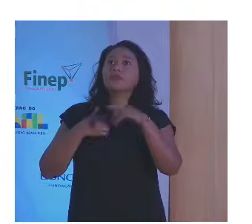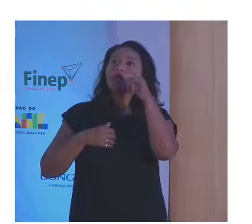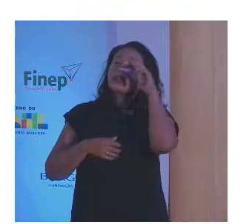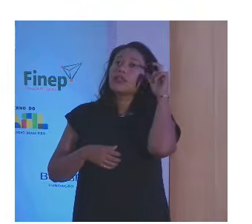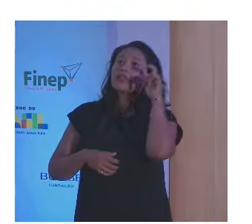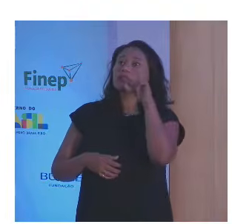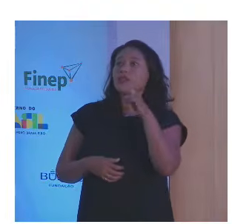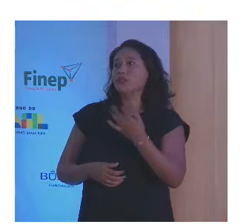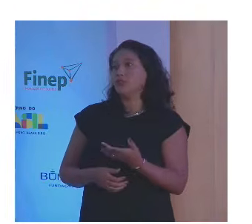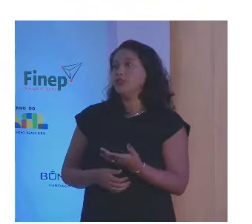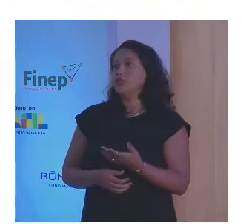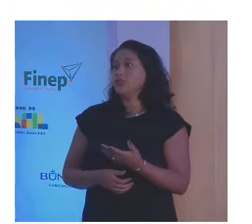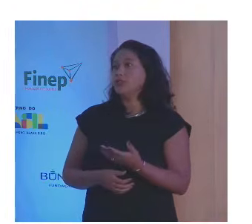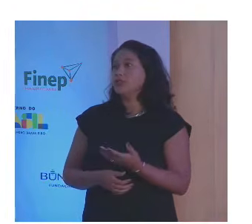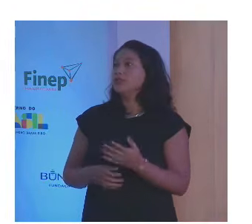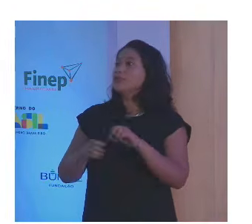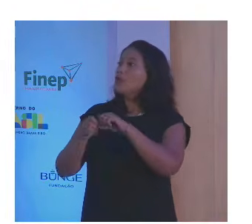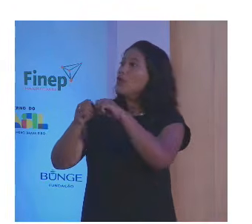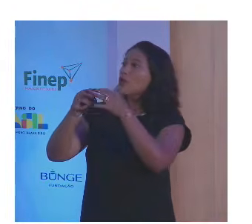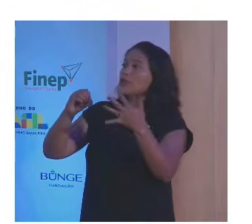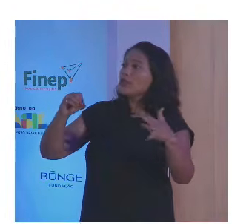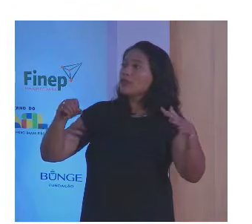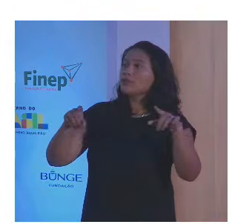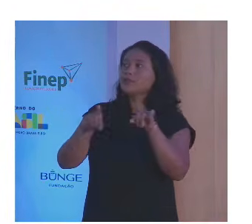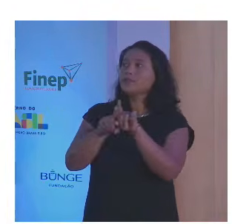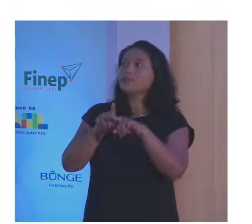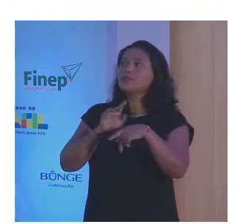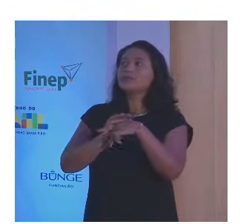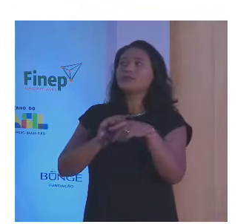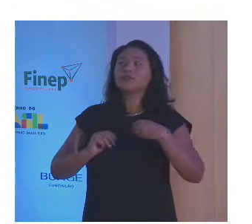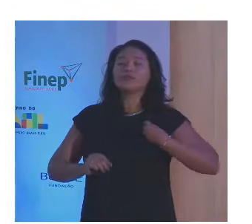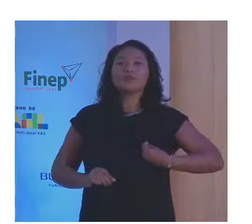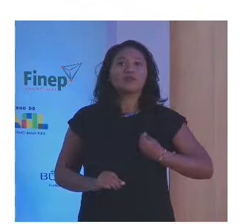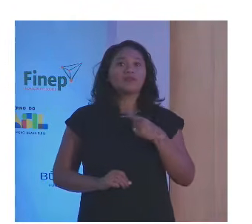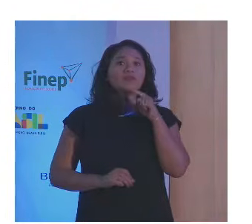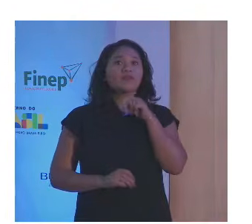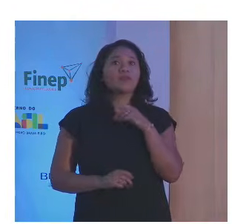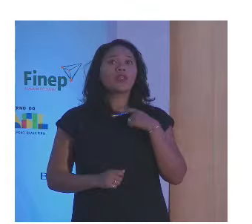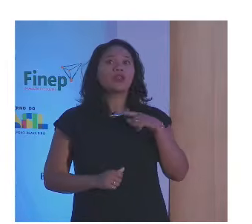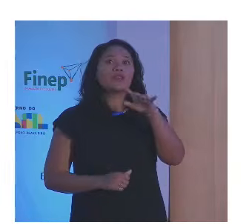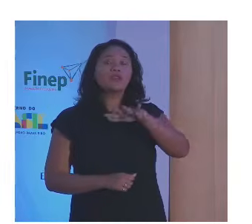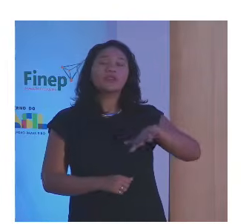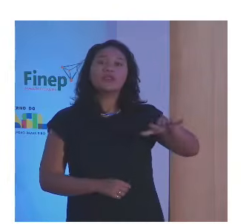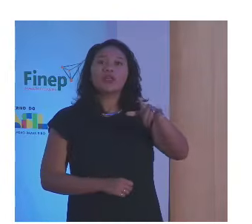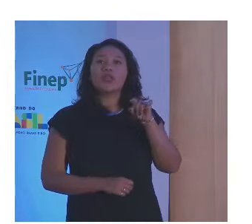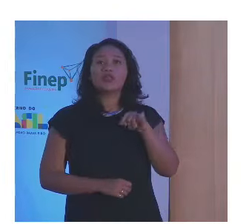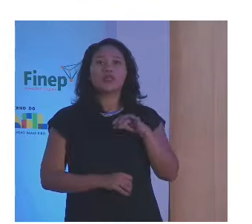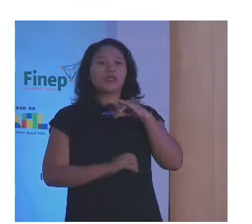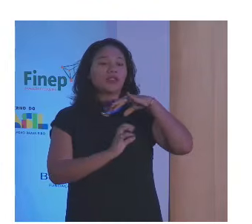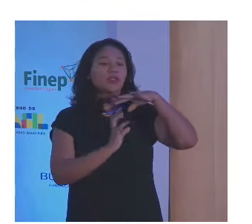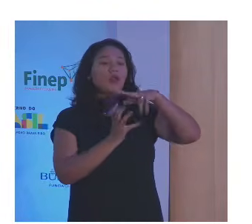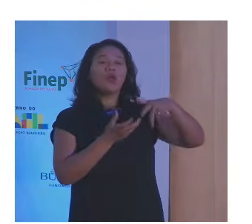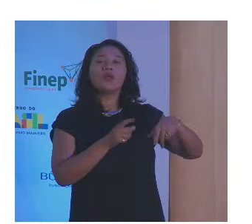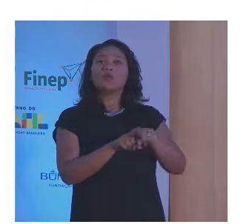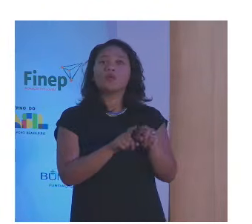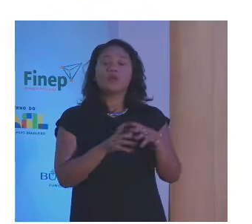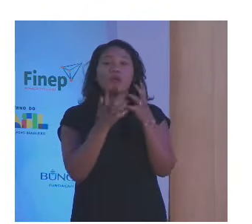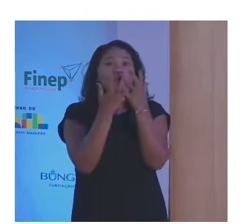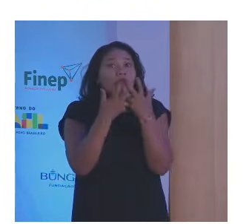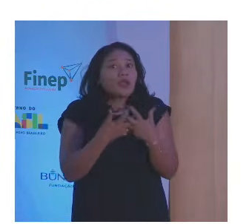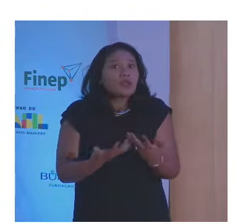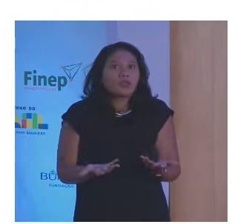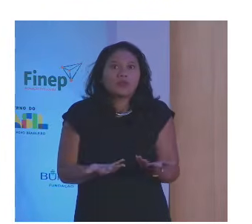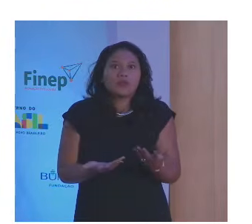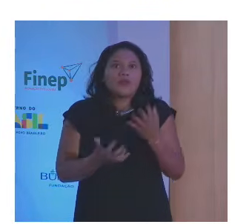sobre isso, né? E o oceano também traz uma multiplicidade de instituições e regimes com regimes internacionais diplomáticos muito complexos